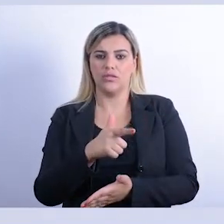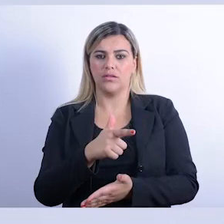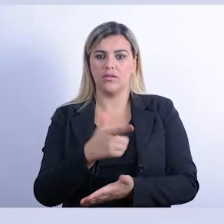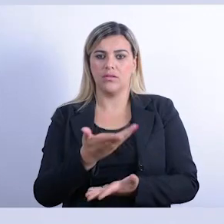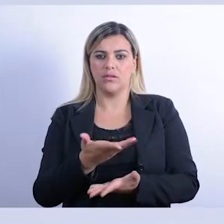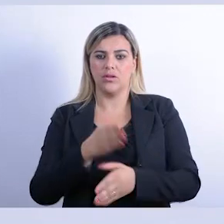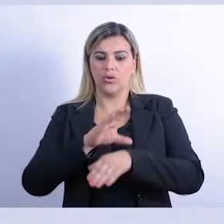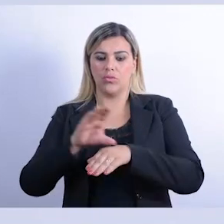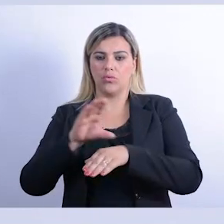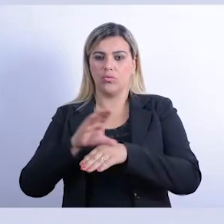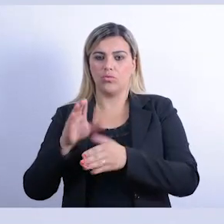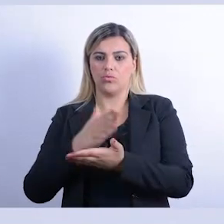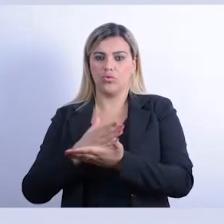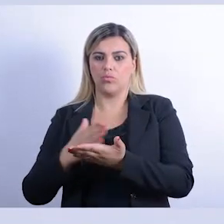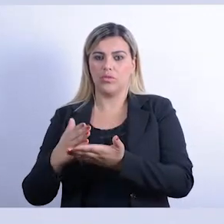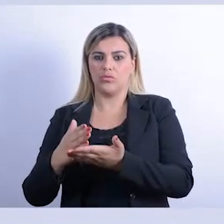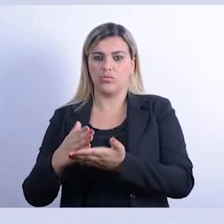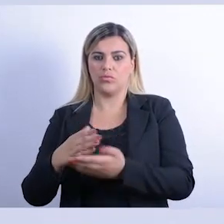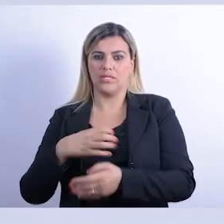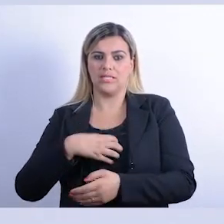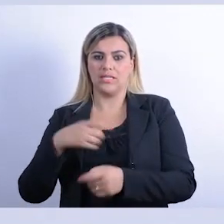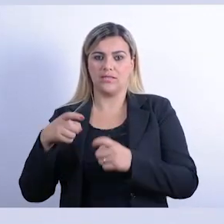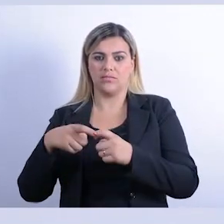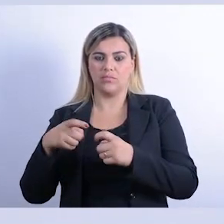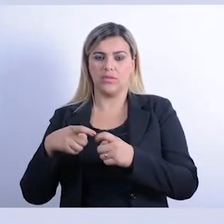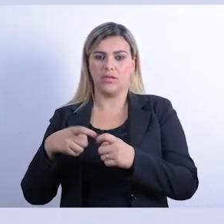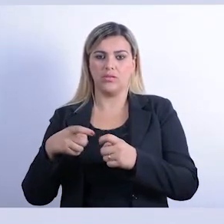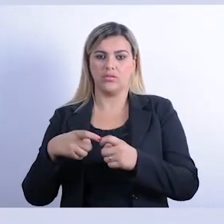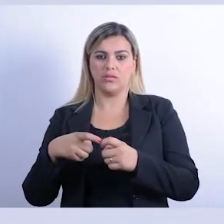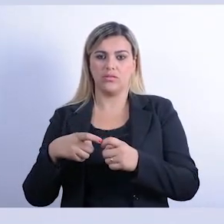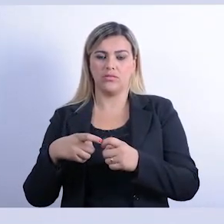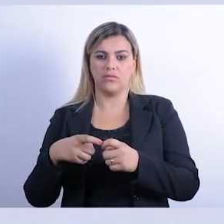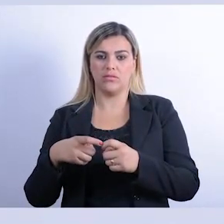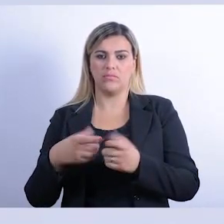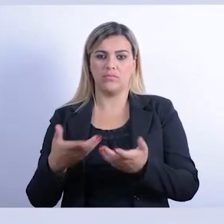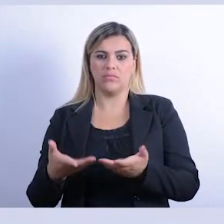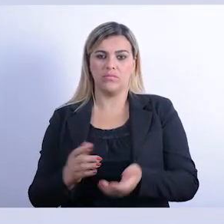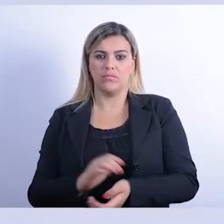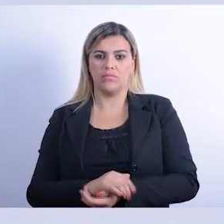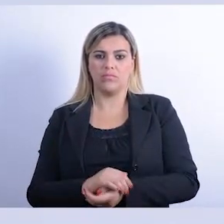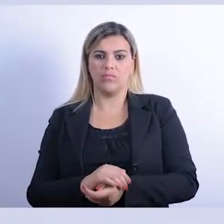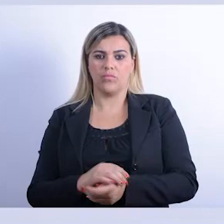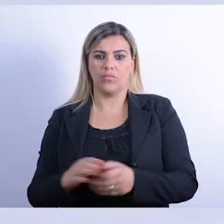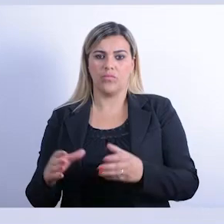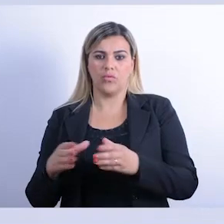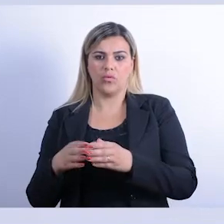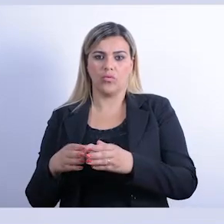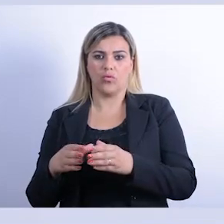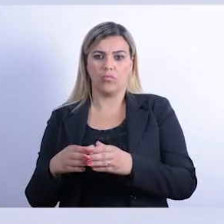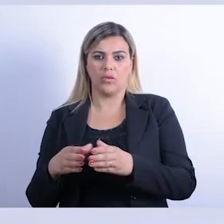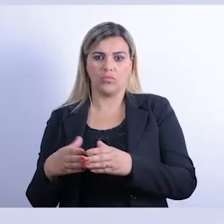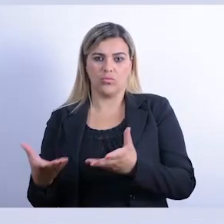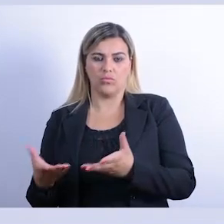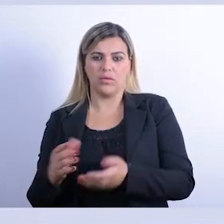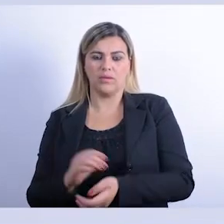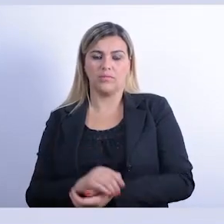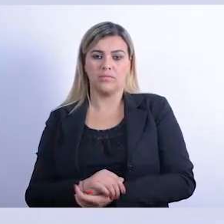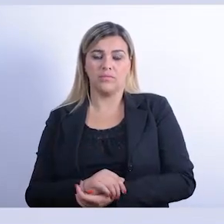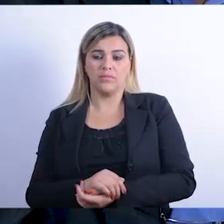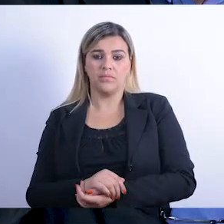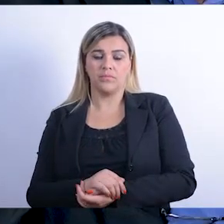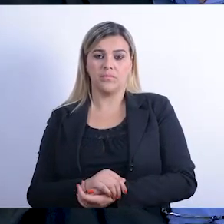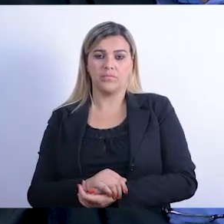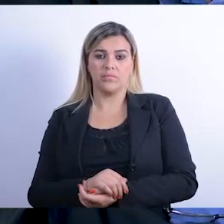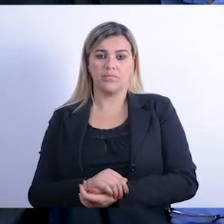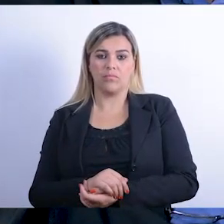nada. O curso começou na Faculdade de Ciências Médicas com a turma do Hospital